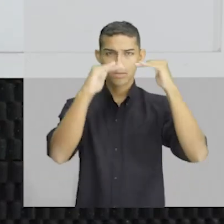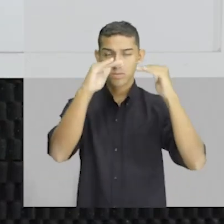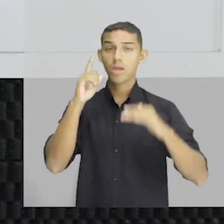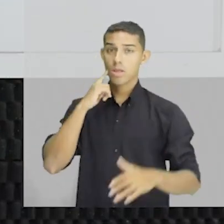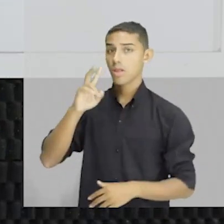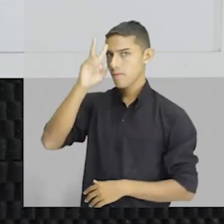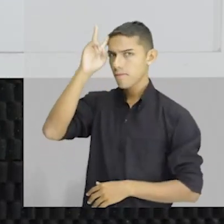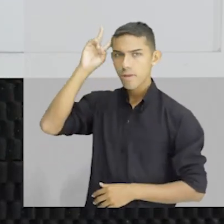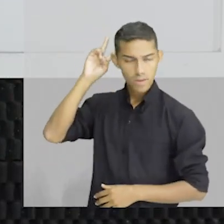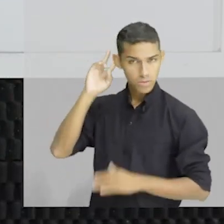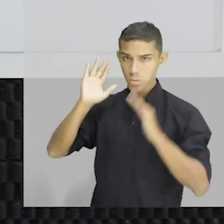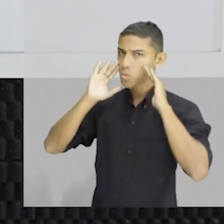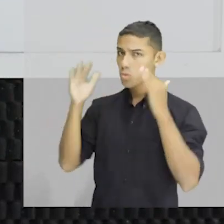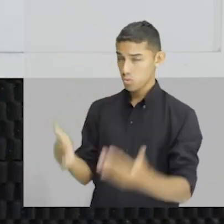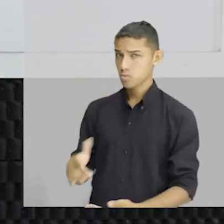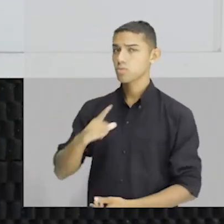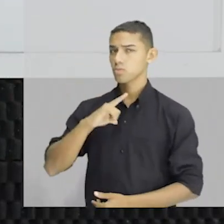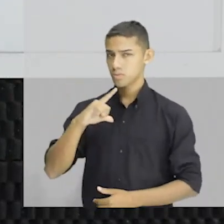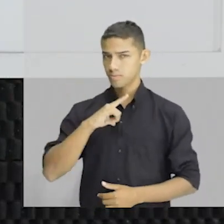cai bem no vestibular